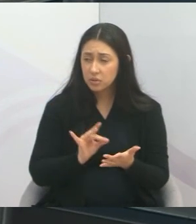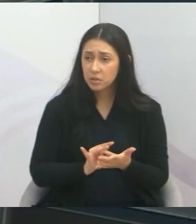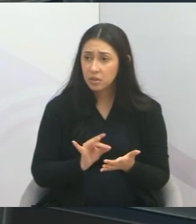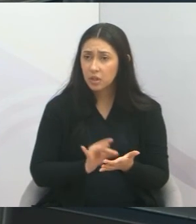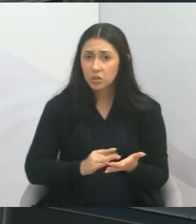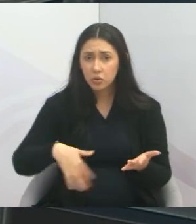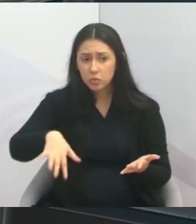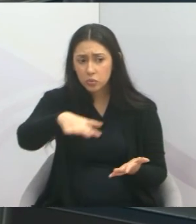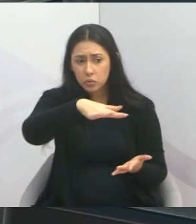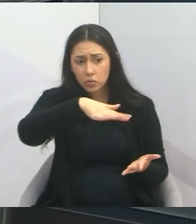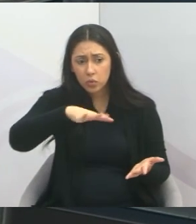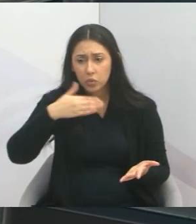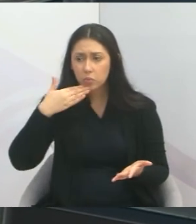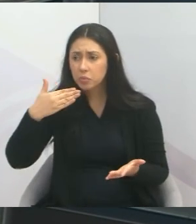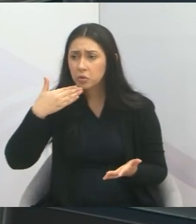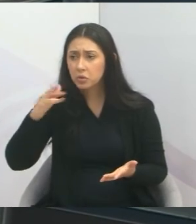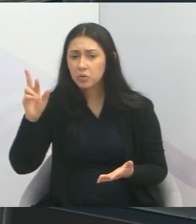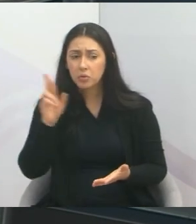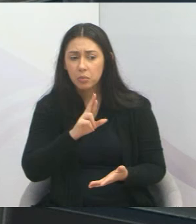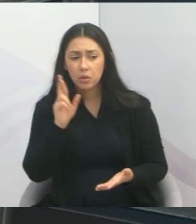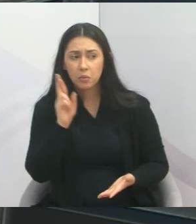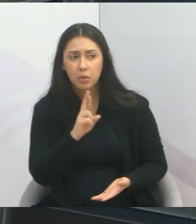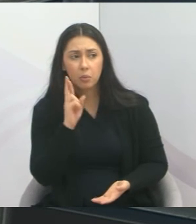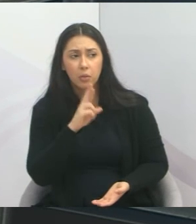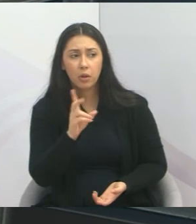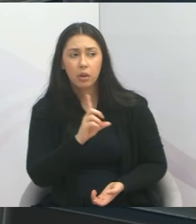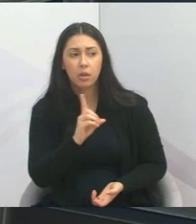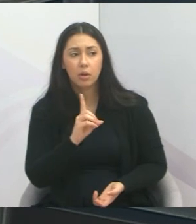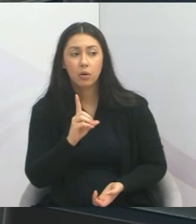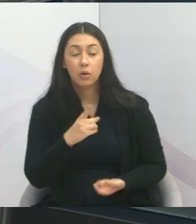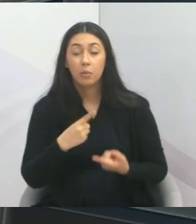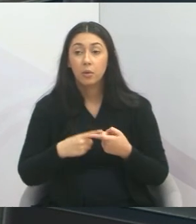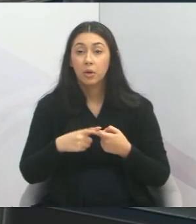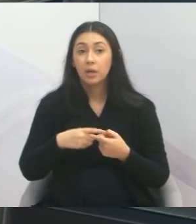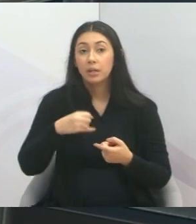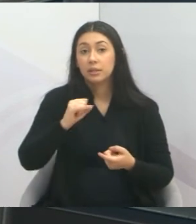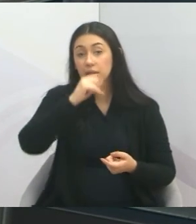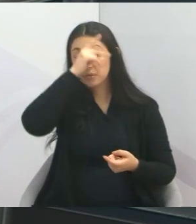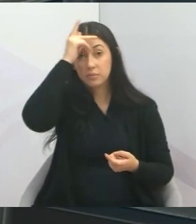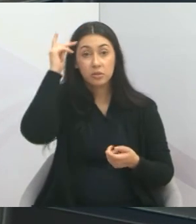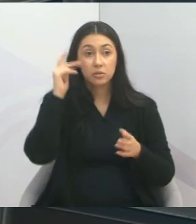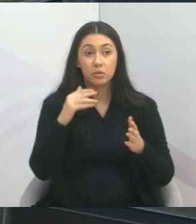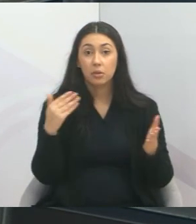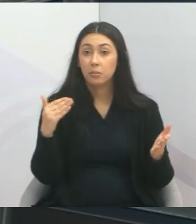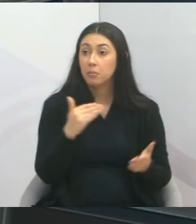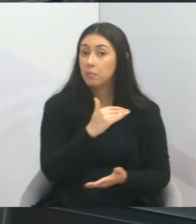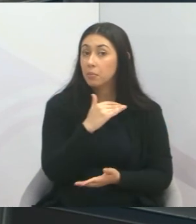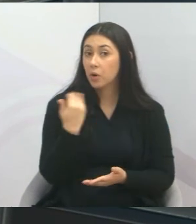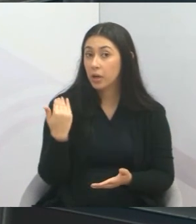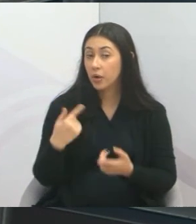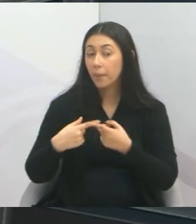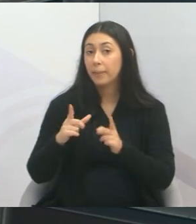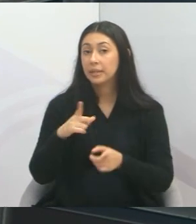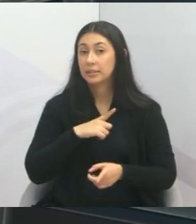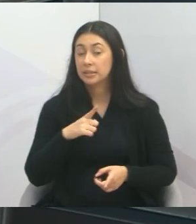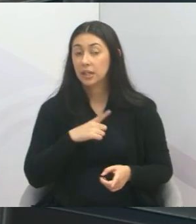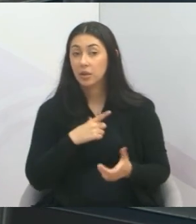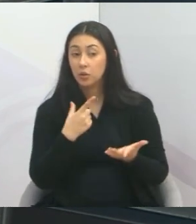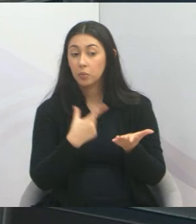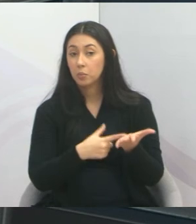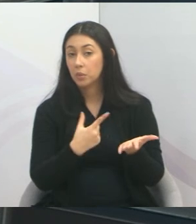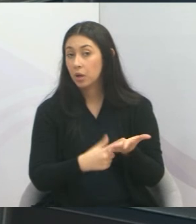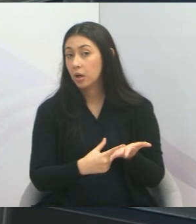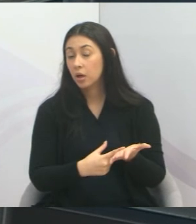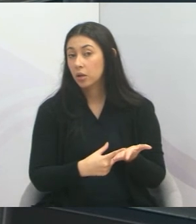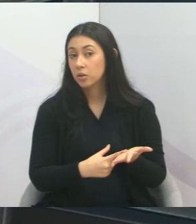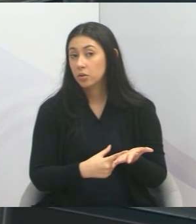acontecendo com todas as solicitações Porque o fato do Falecido Servidor Público ter um plano de saúde